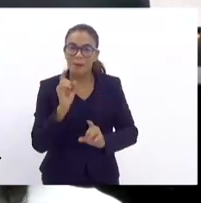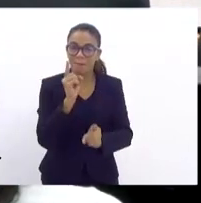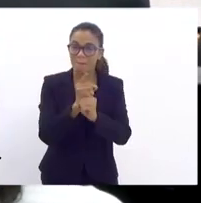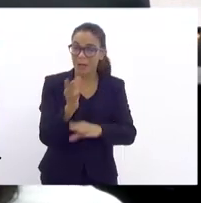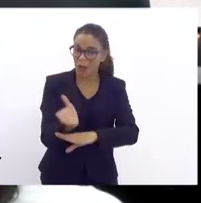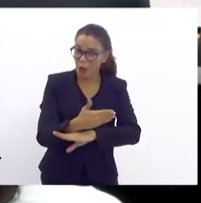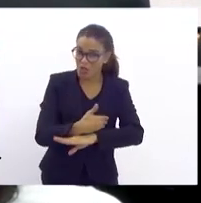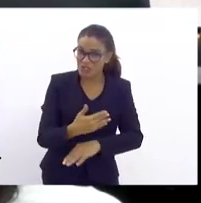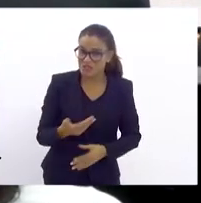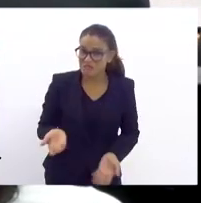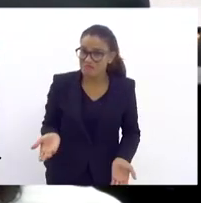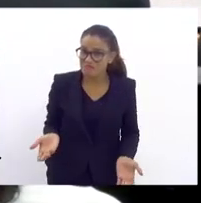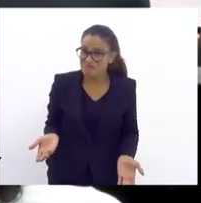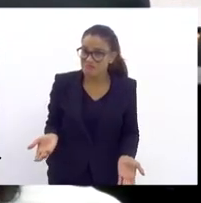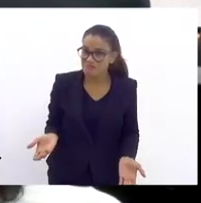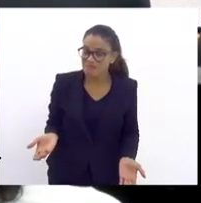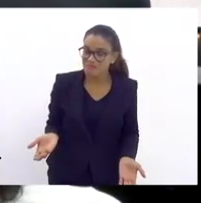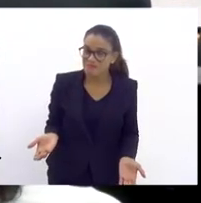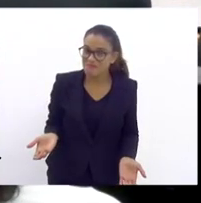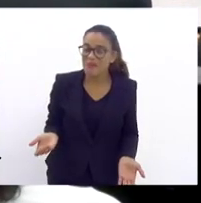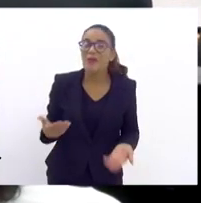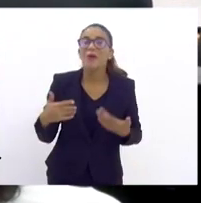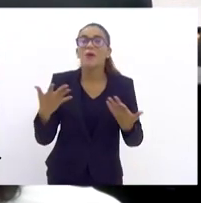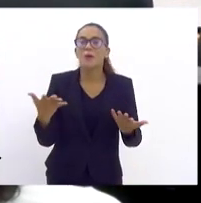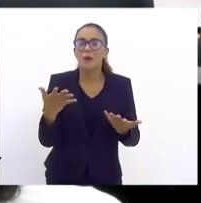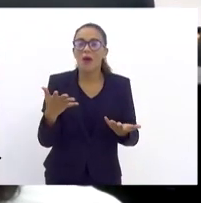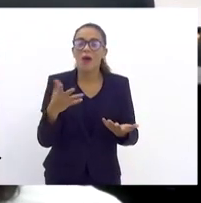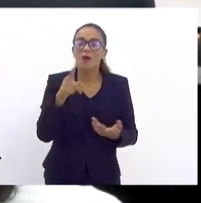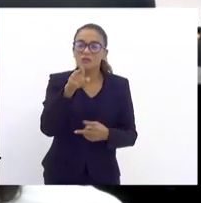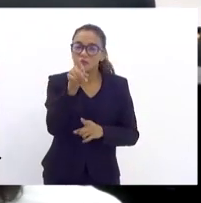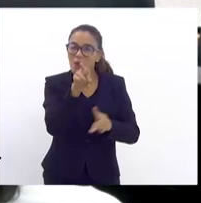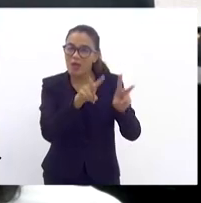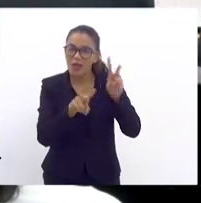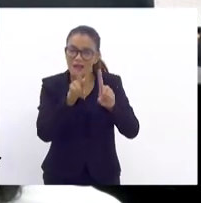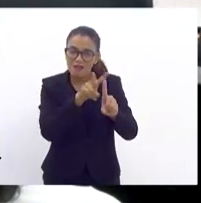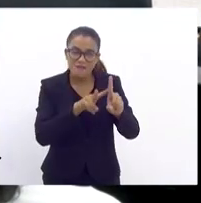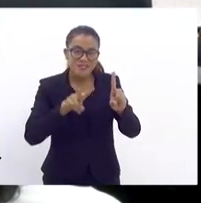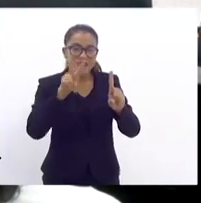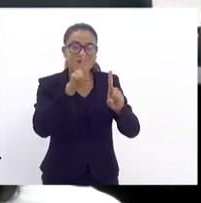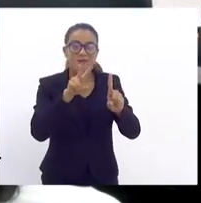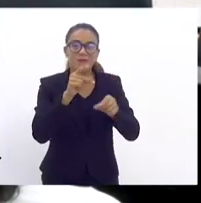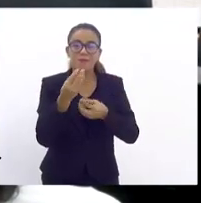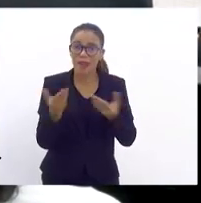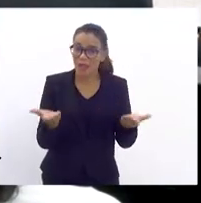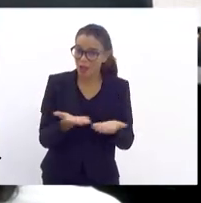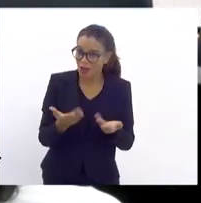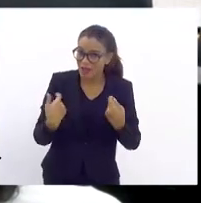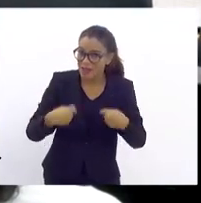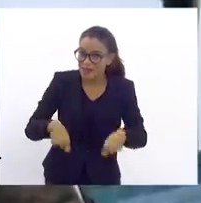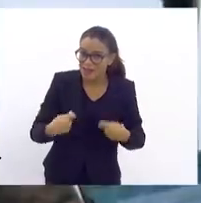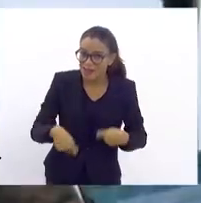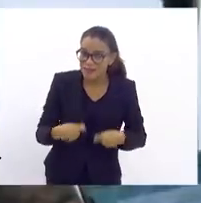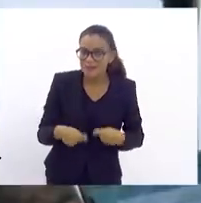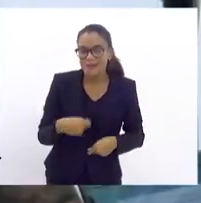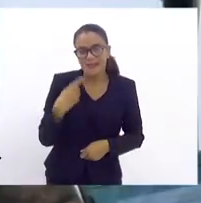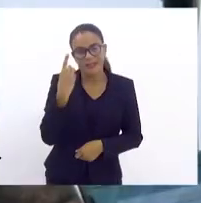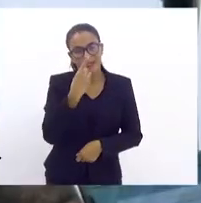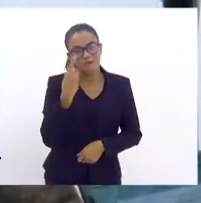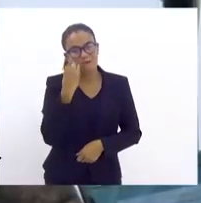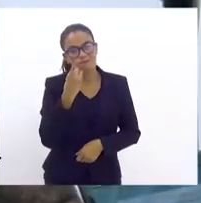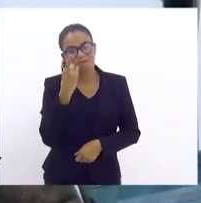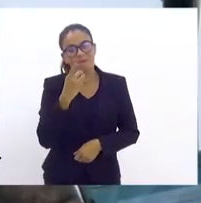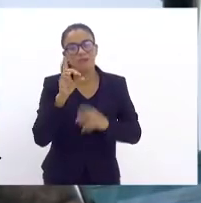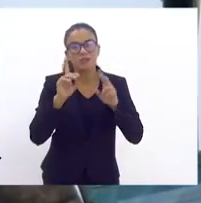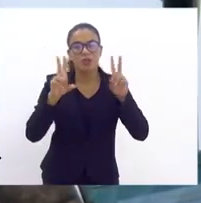diagnóstico precoce com a visão a gente precisa agora Deputado não somente